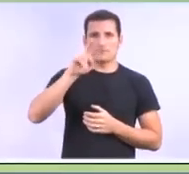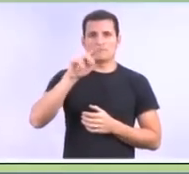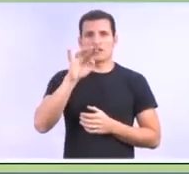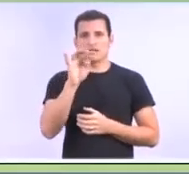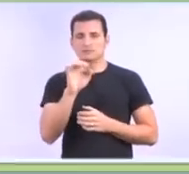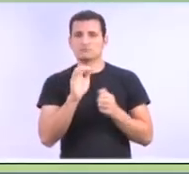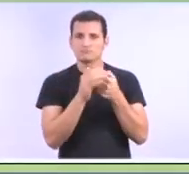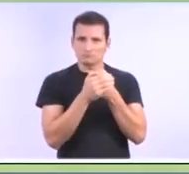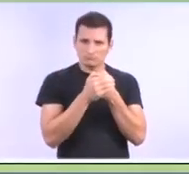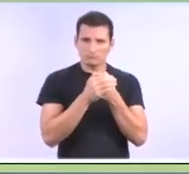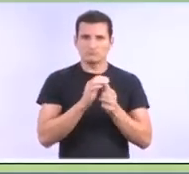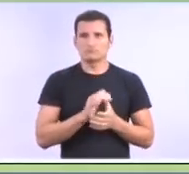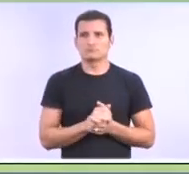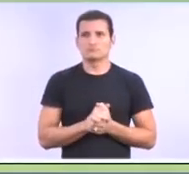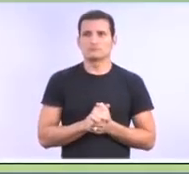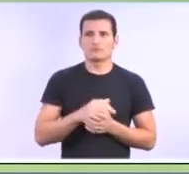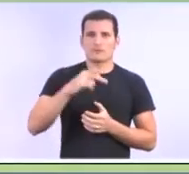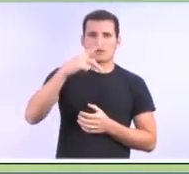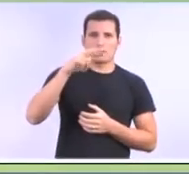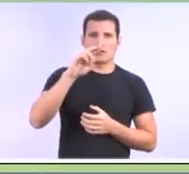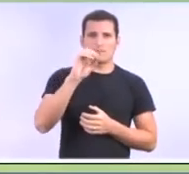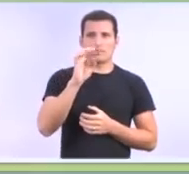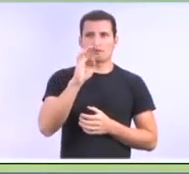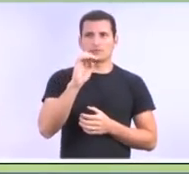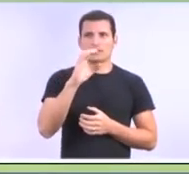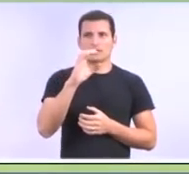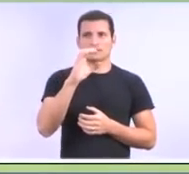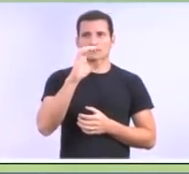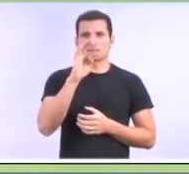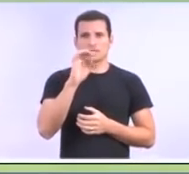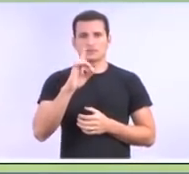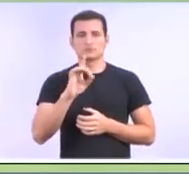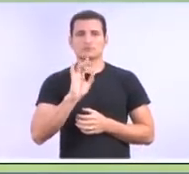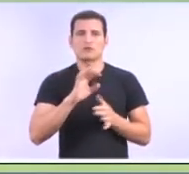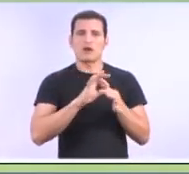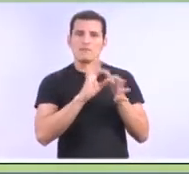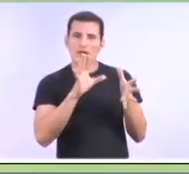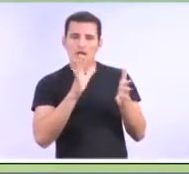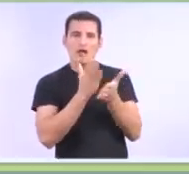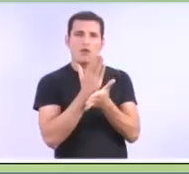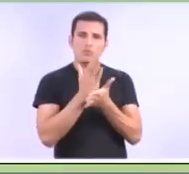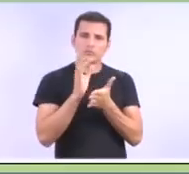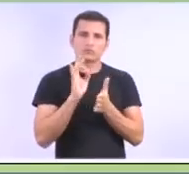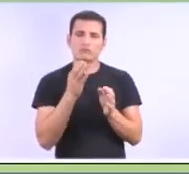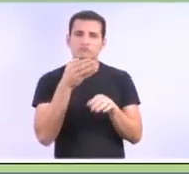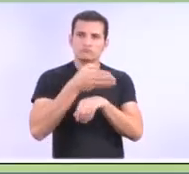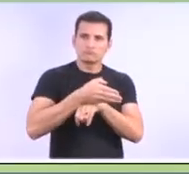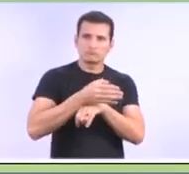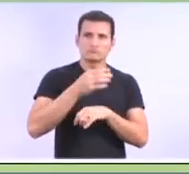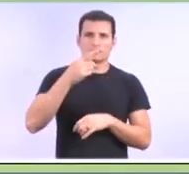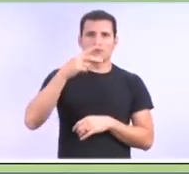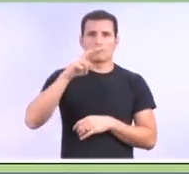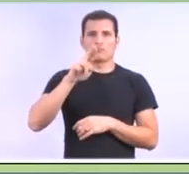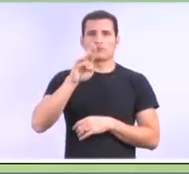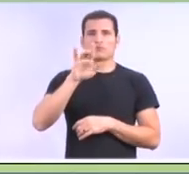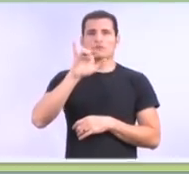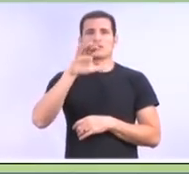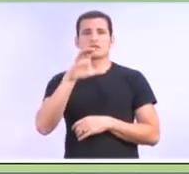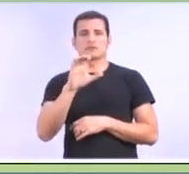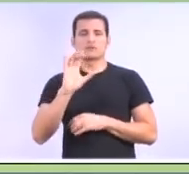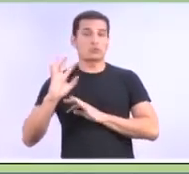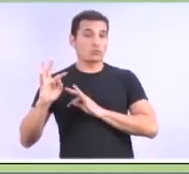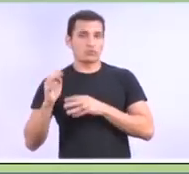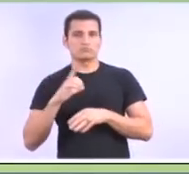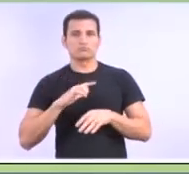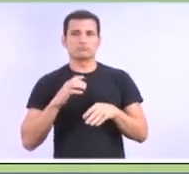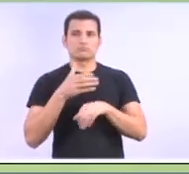o protegido, ele libera apenas para algumas figuras dentro da programação, o public, onde todos têm acesso,